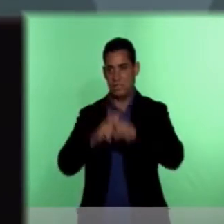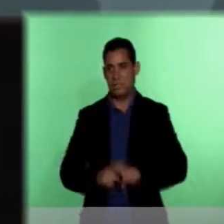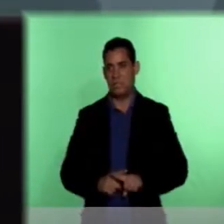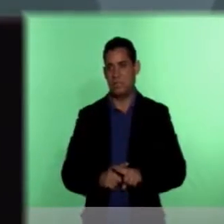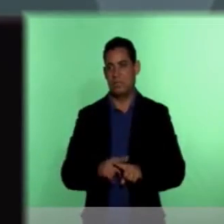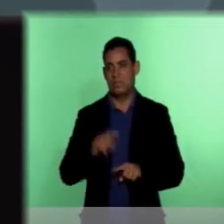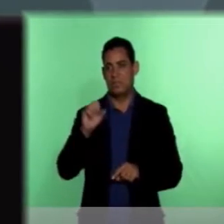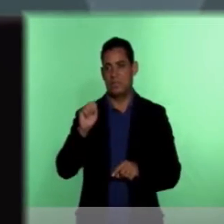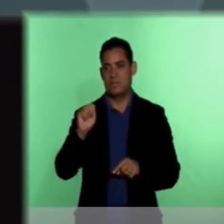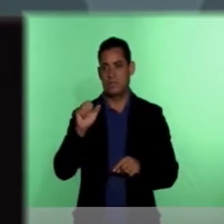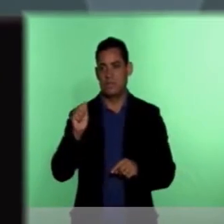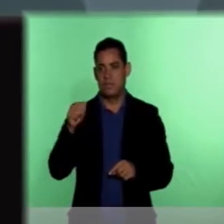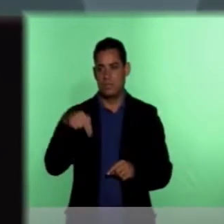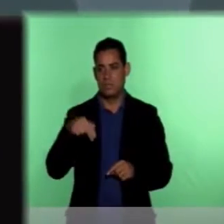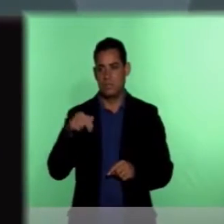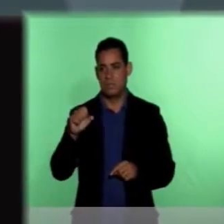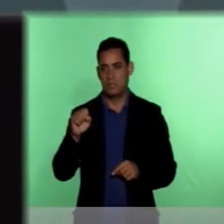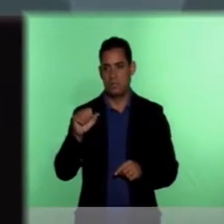Samsung